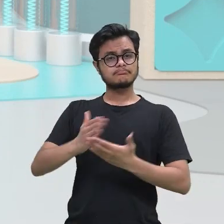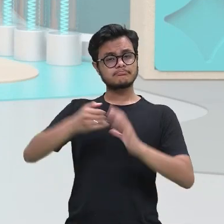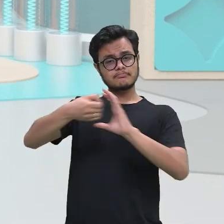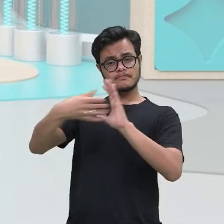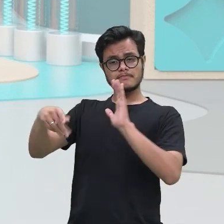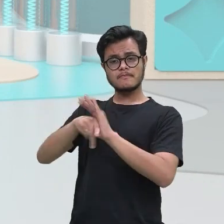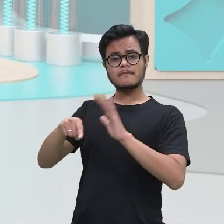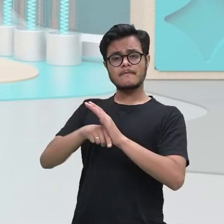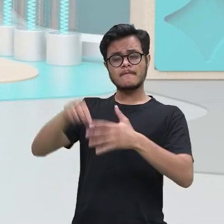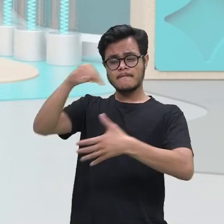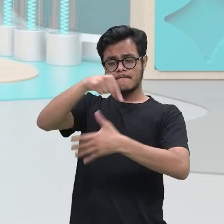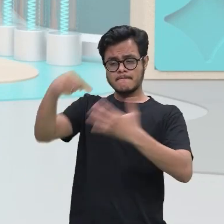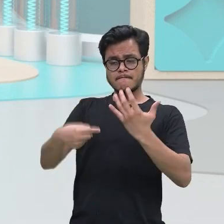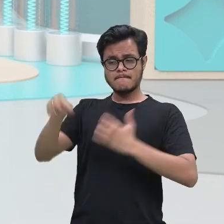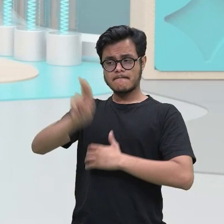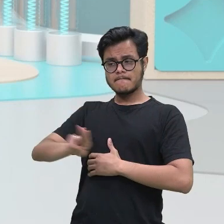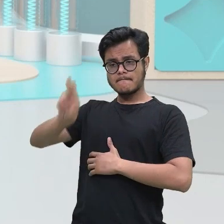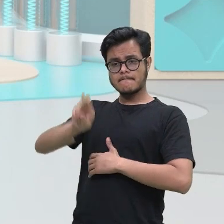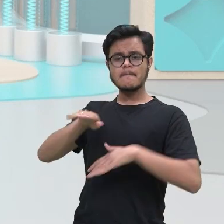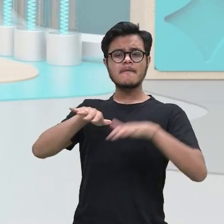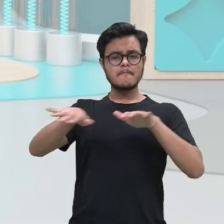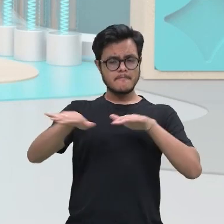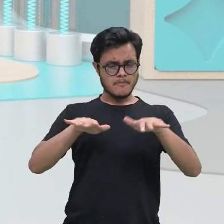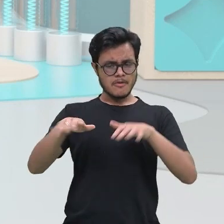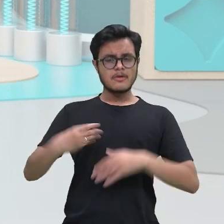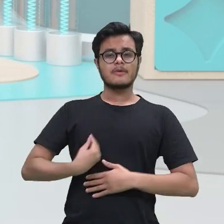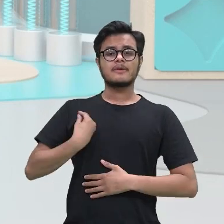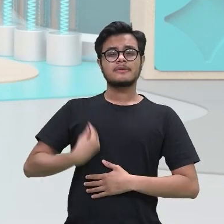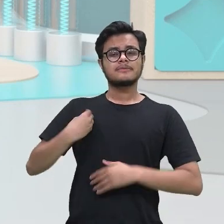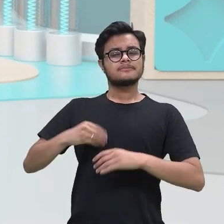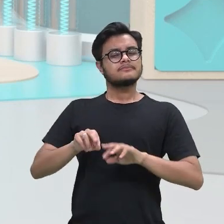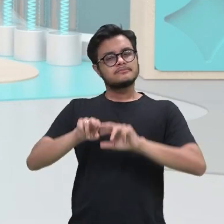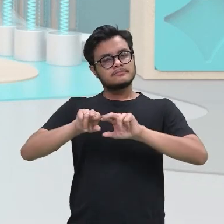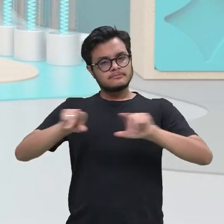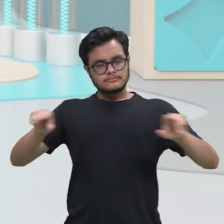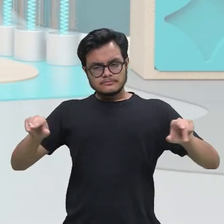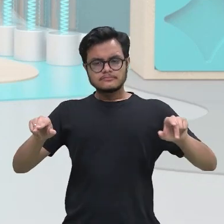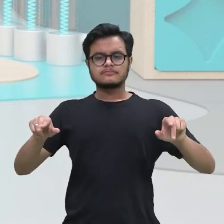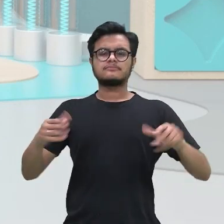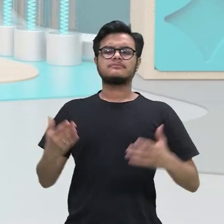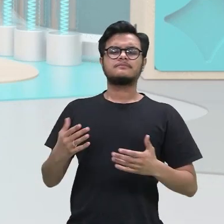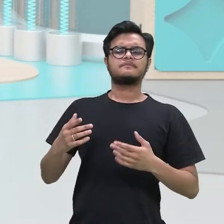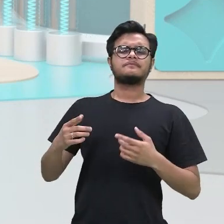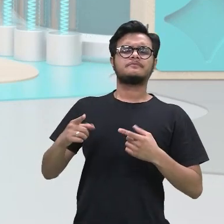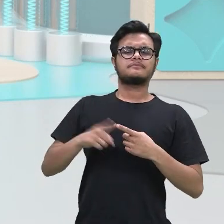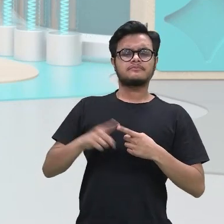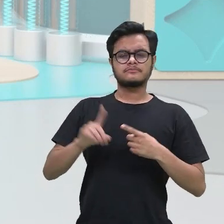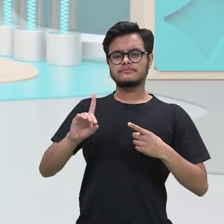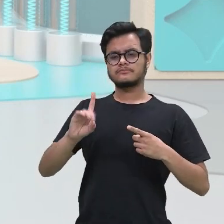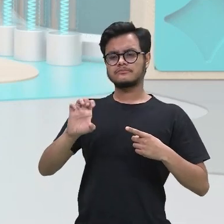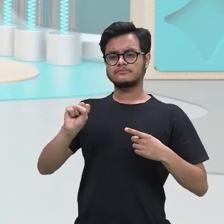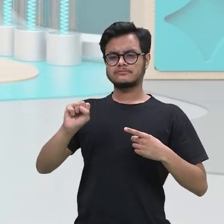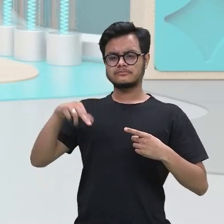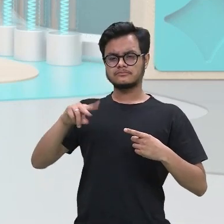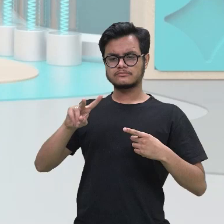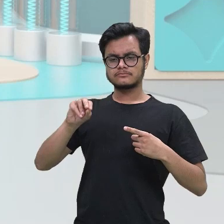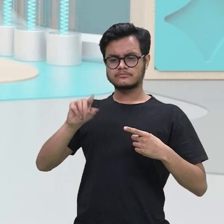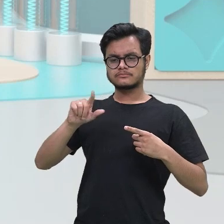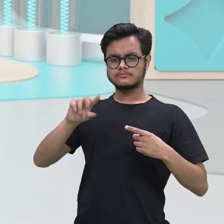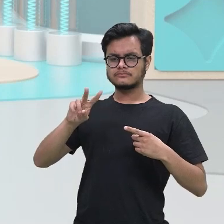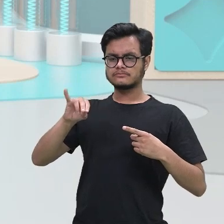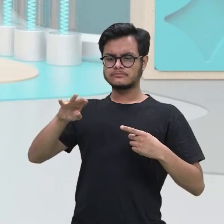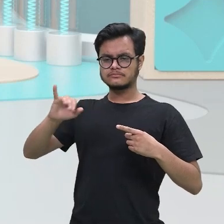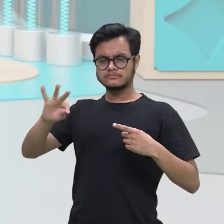esses movimentos, né? Desenvolvimento, alteração de coisas, de situação ao longo do tempo. Como está ocorrendo